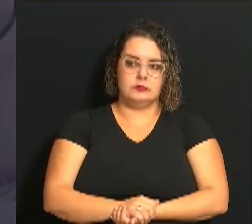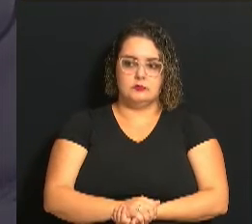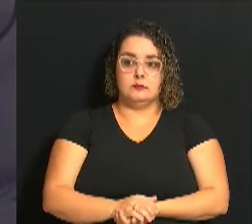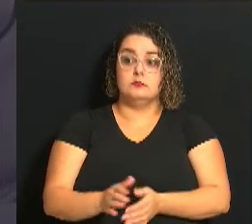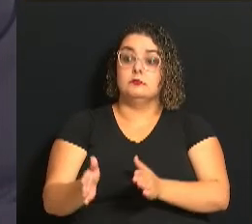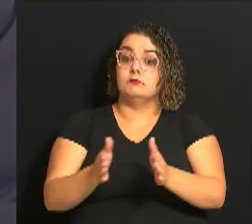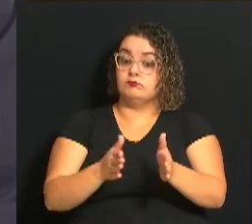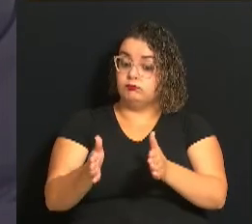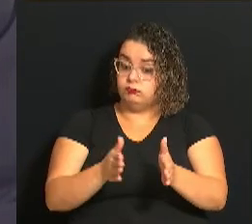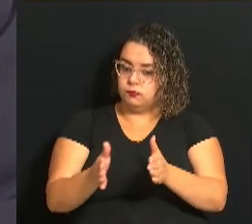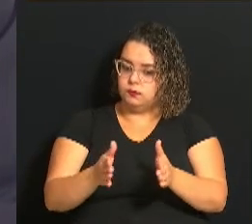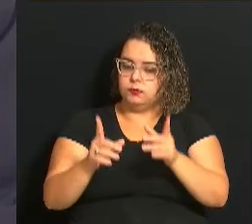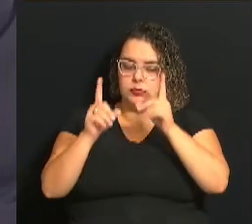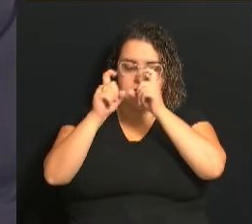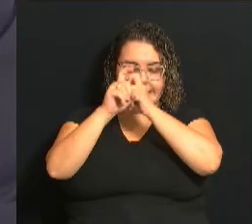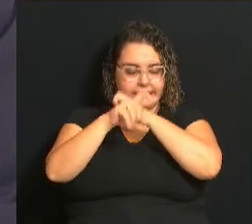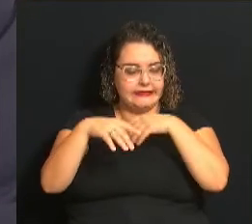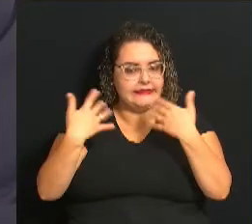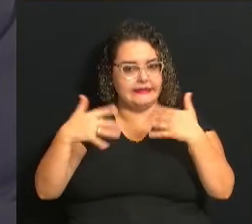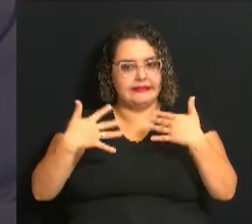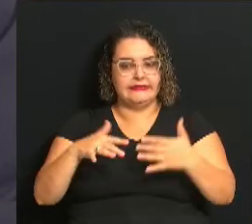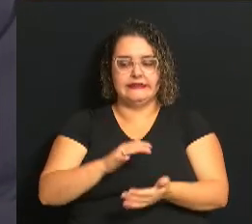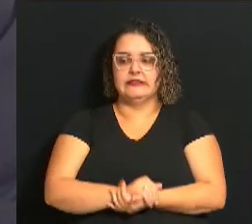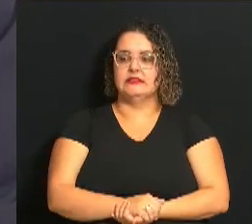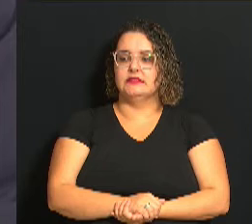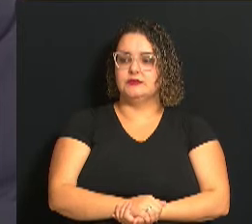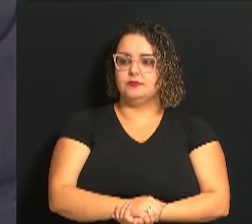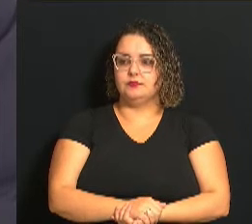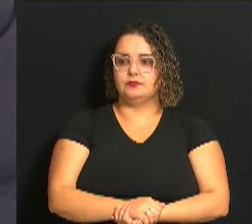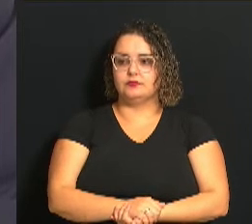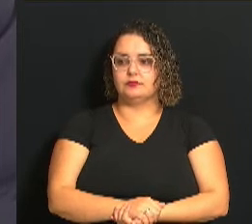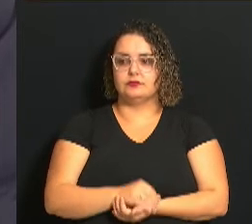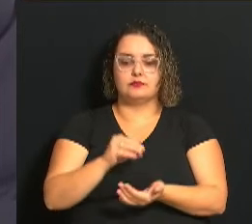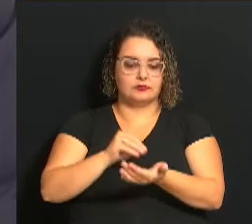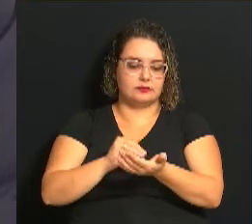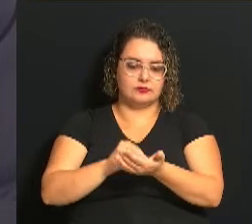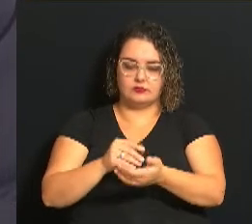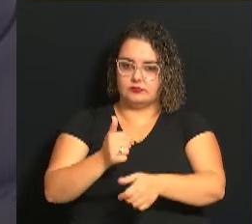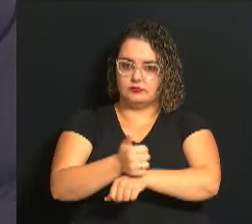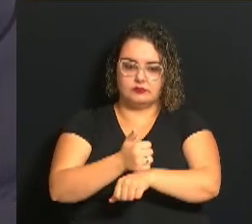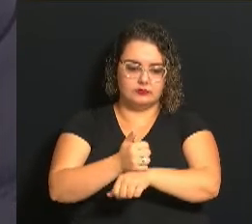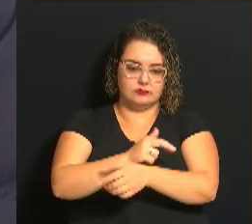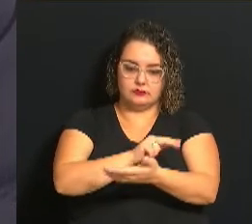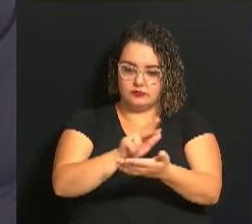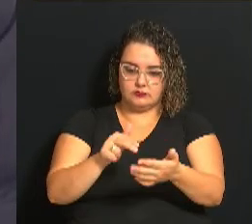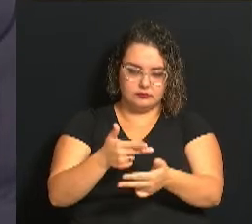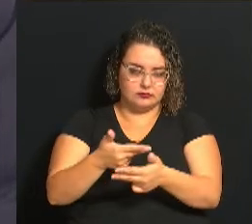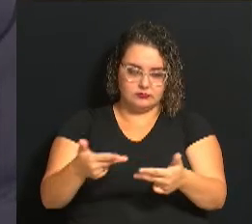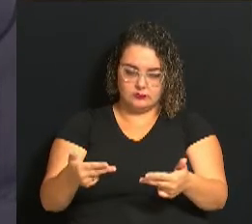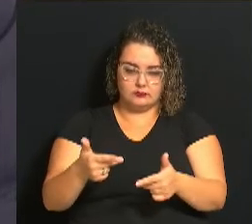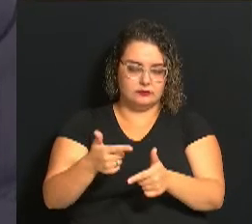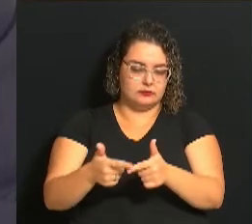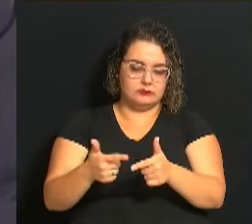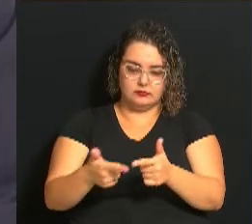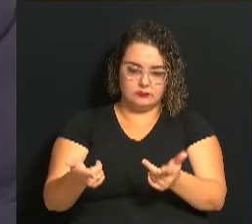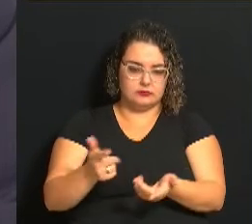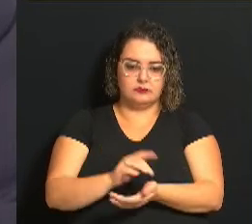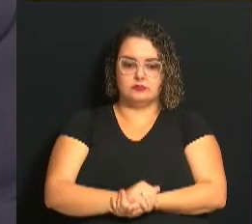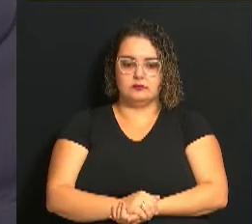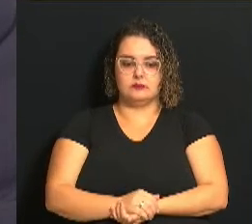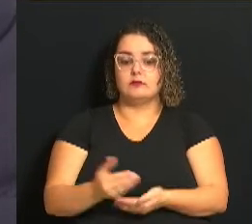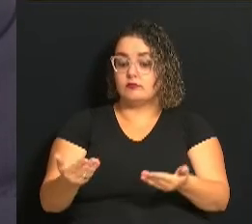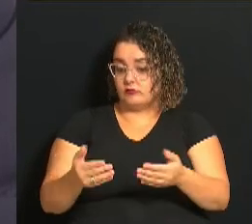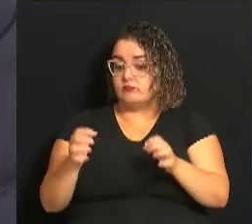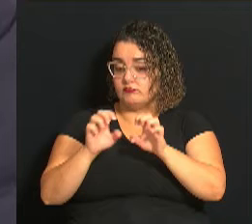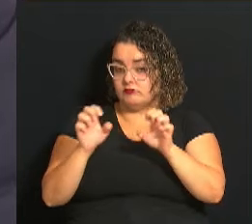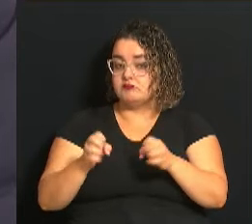mais difíceis na falta desses profissionais, por N questões. Mas hoje nós estamos bem estruturados nisso